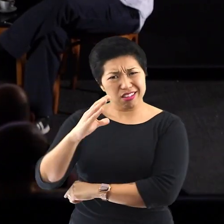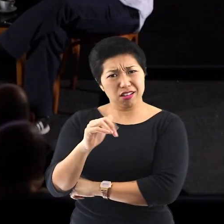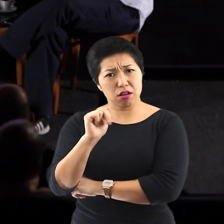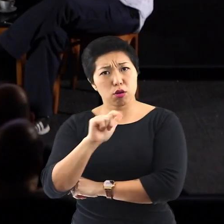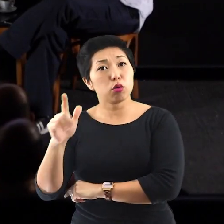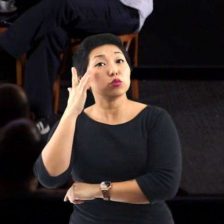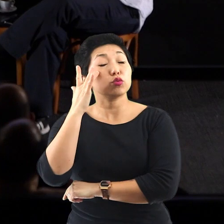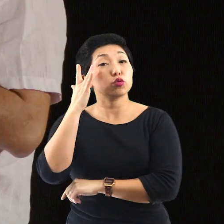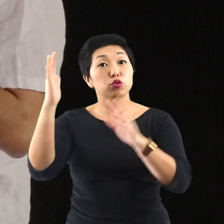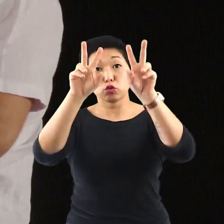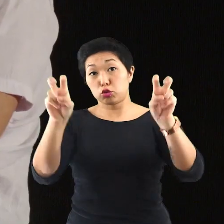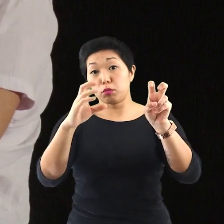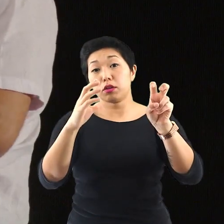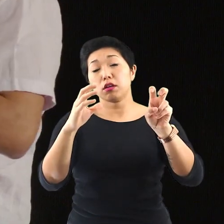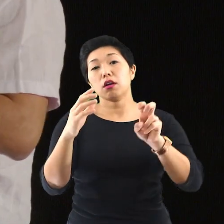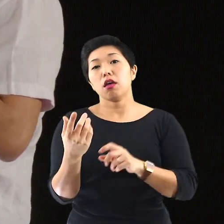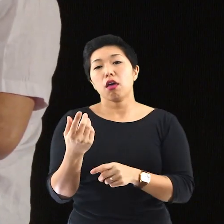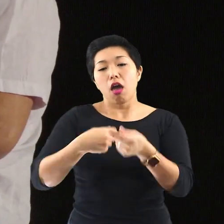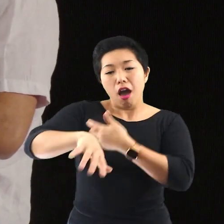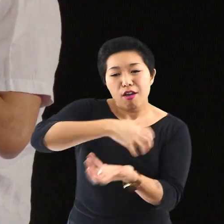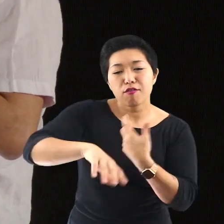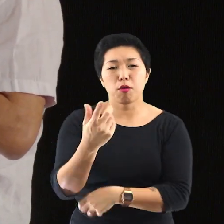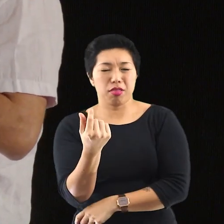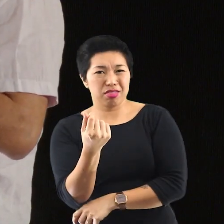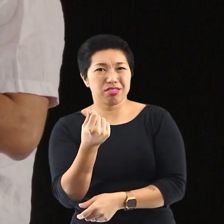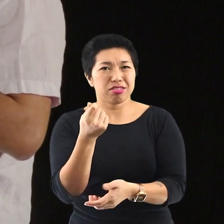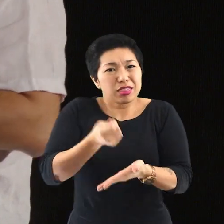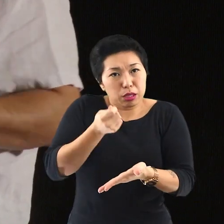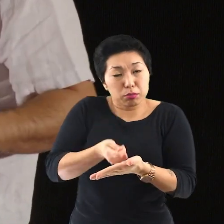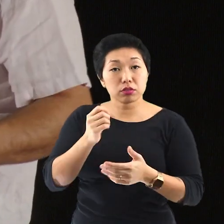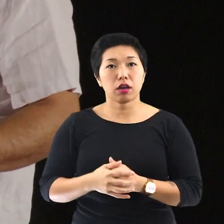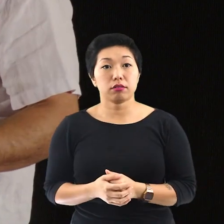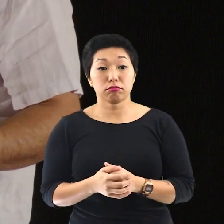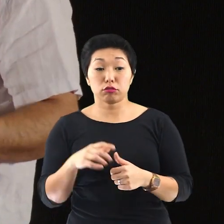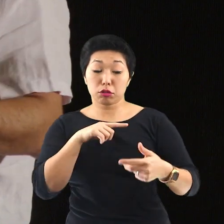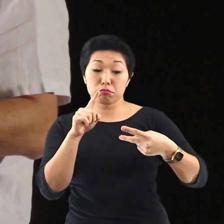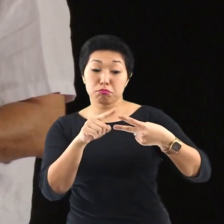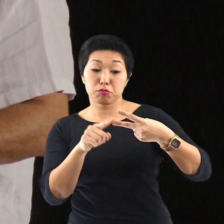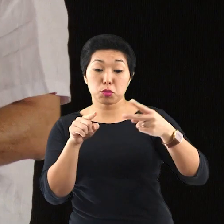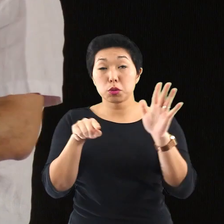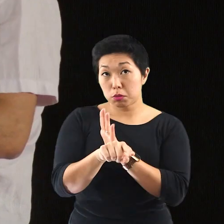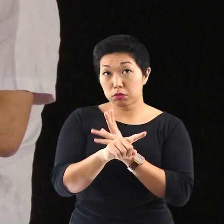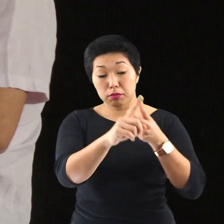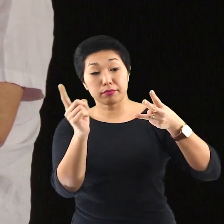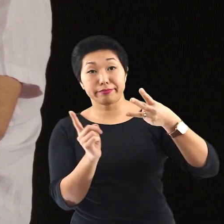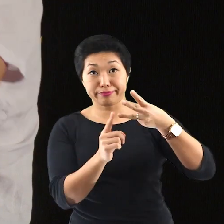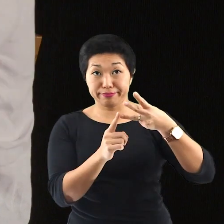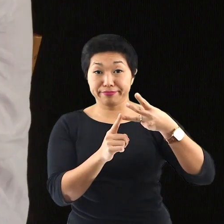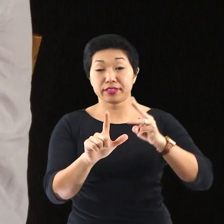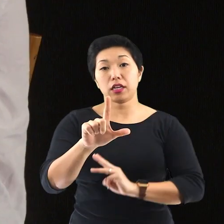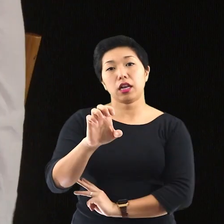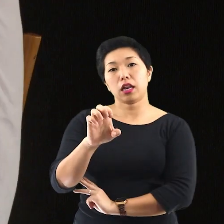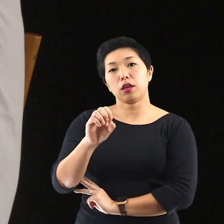Carol, sobre reforma tributária durante a mostra Ecofalante, né? Então, te deixo com essas 2